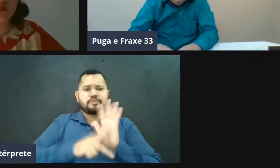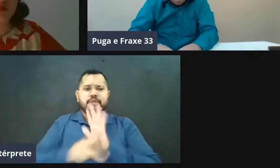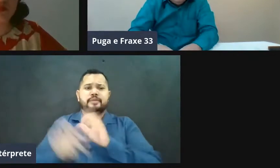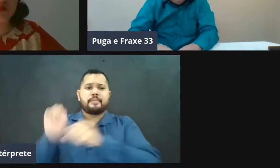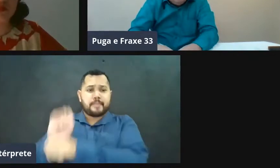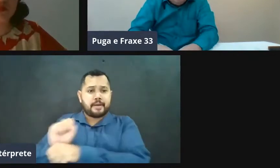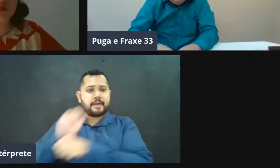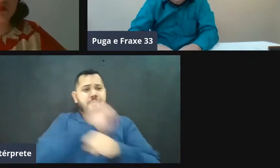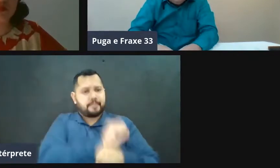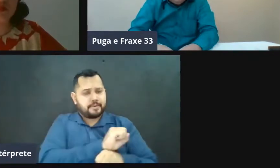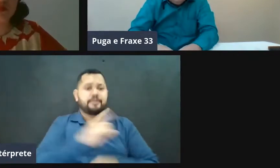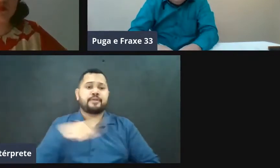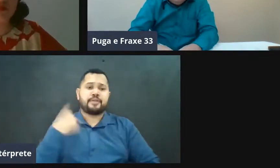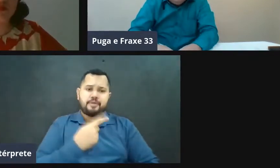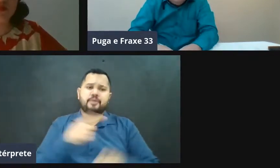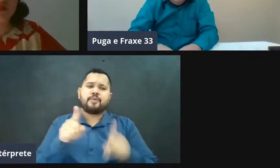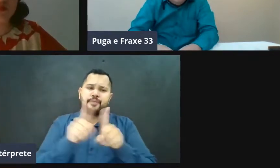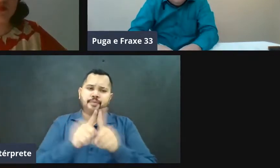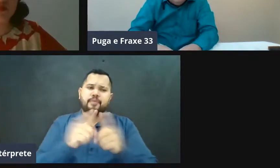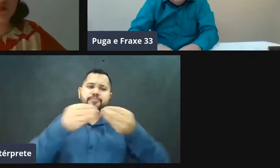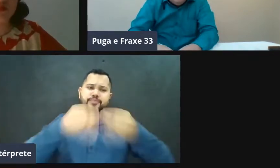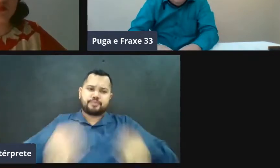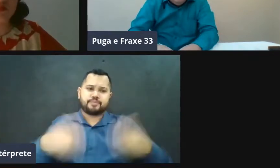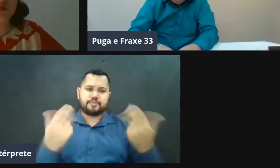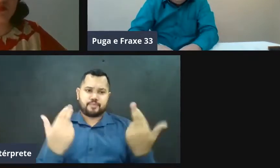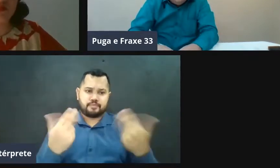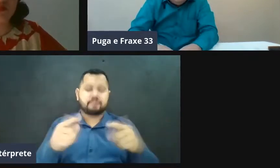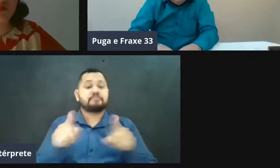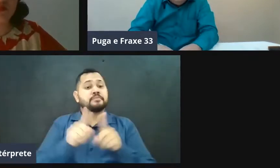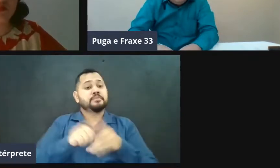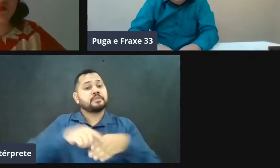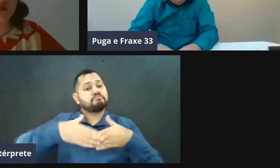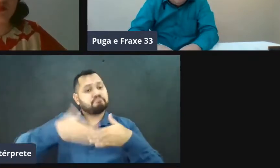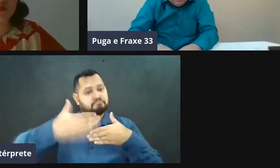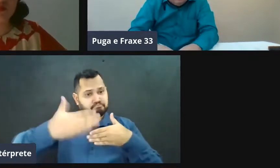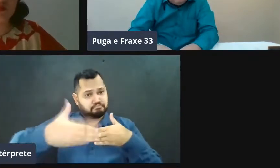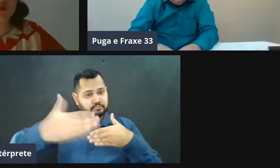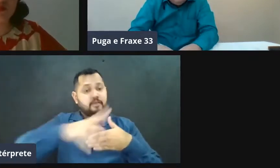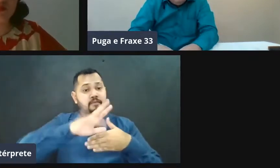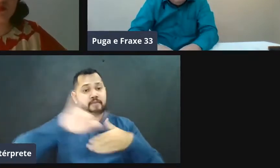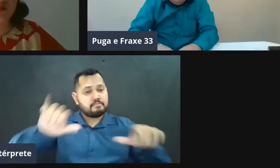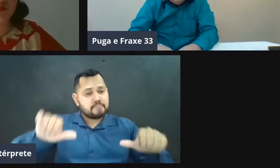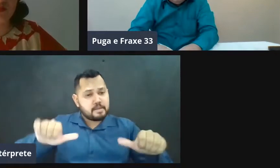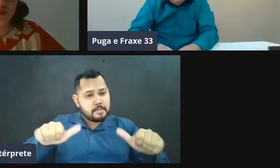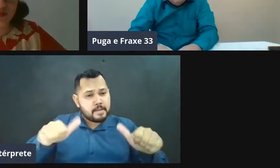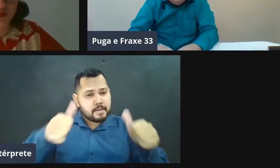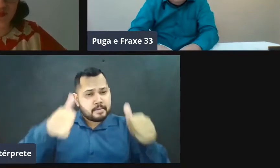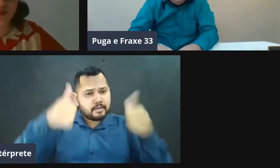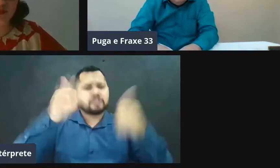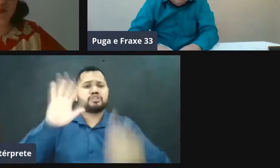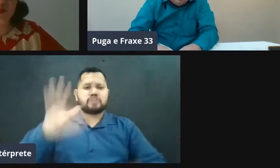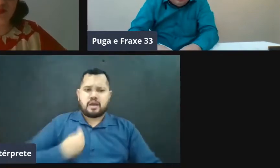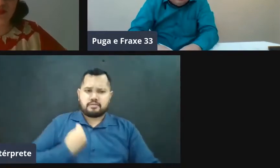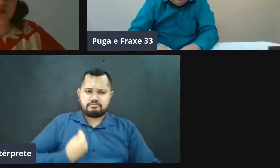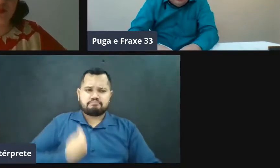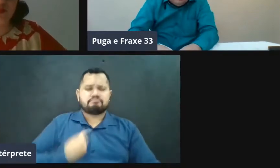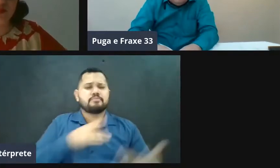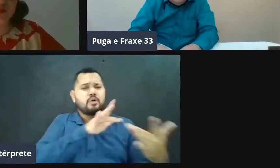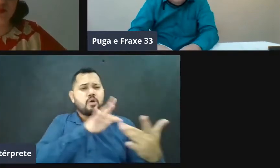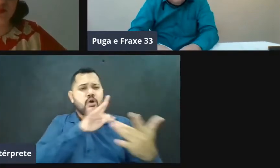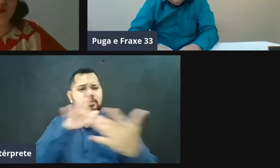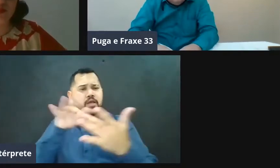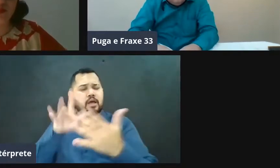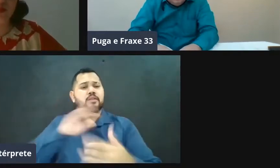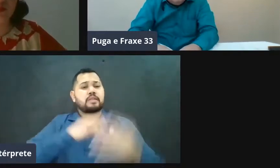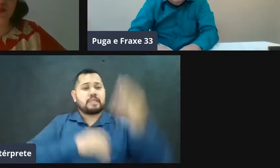né? Mas tão logo a situação se normalize, nós já temos diversos contatos com parceiros, não só nacionais,